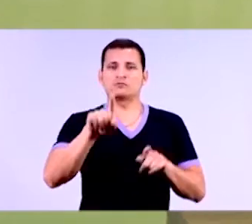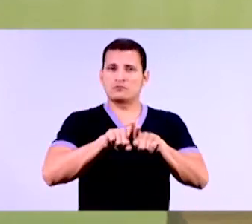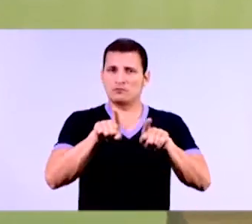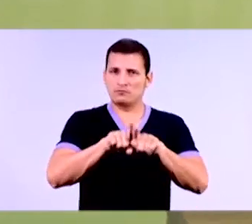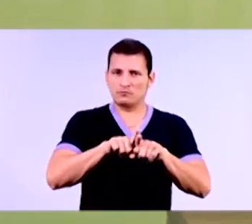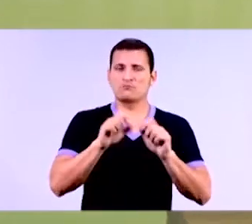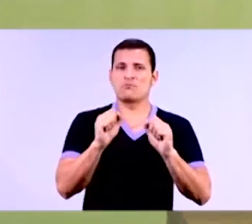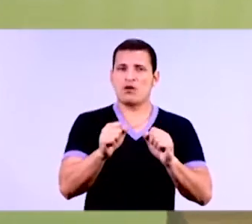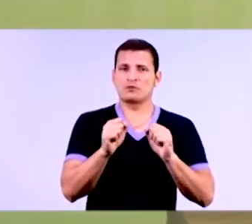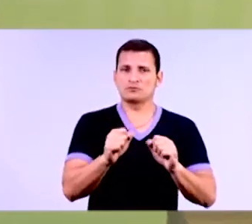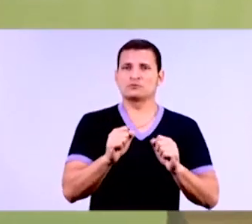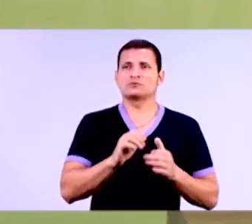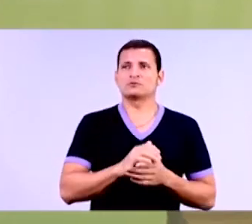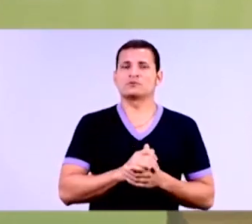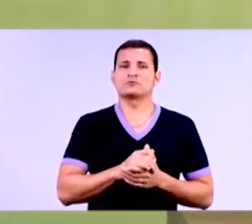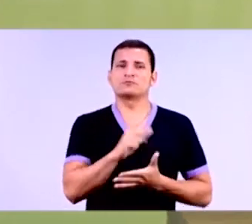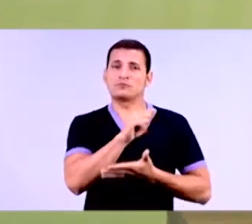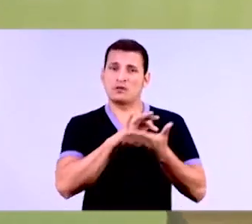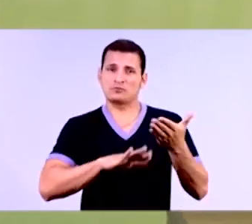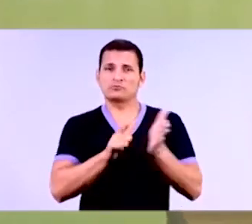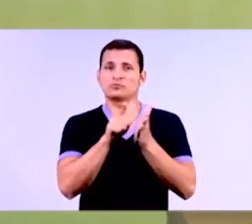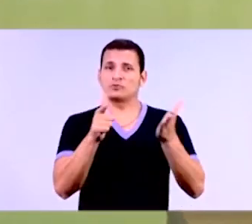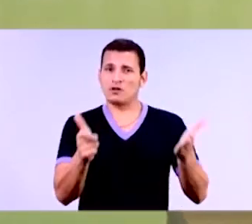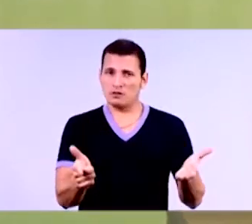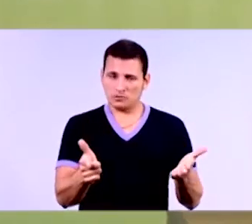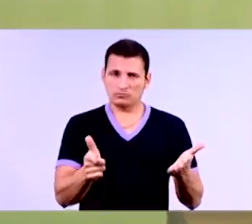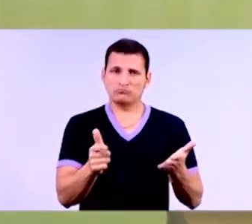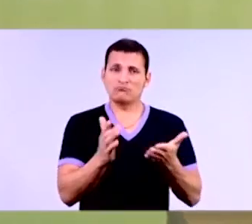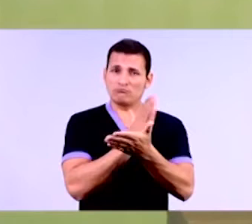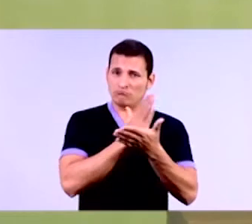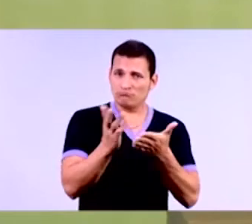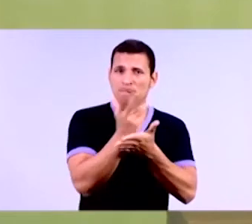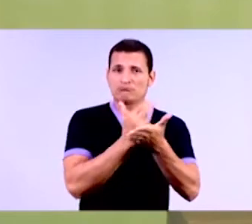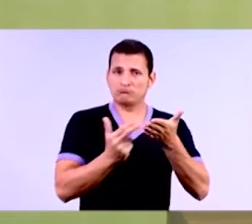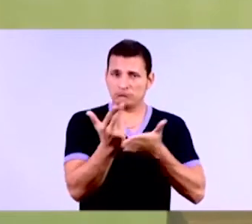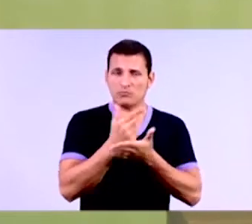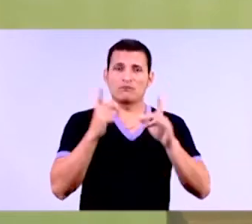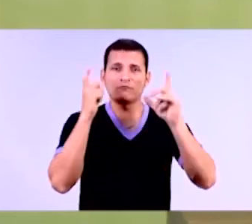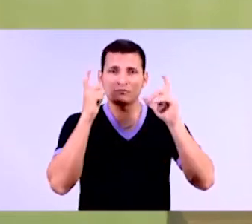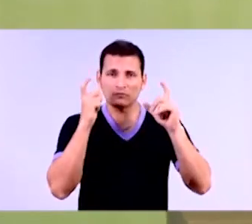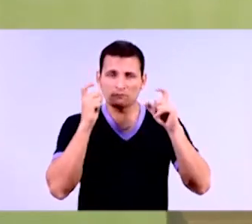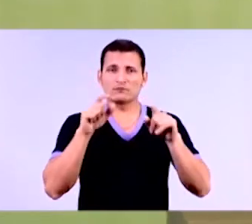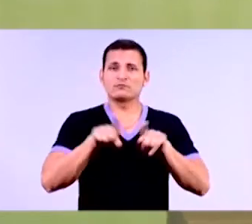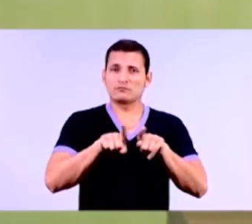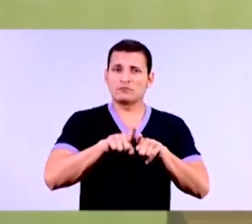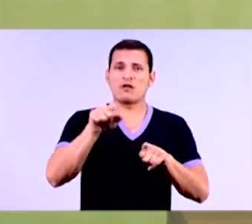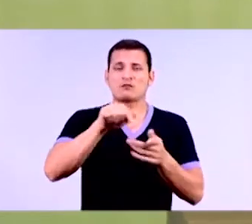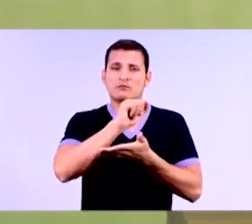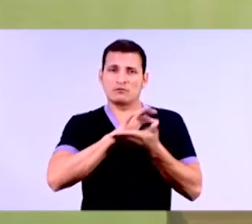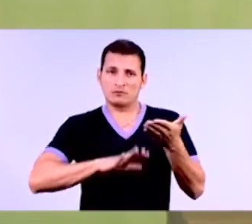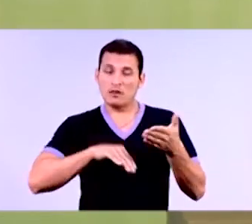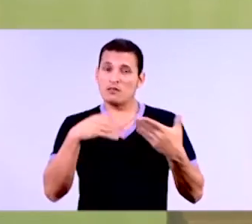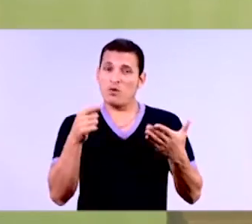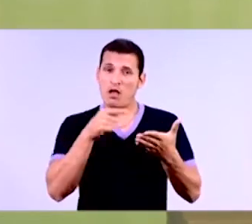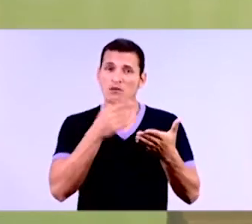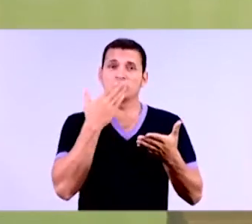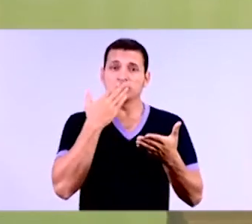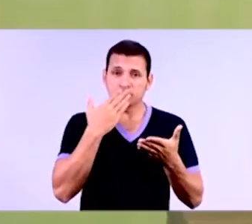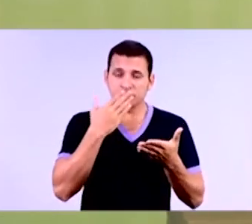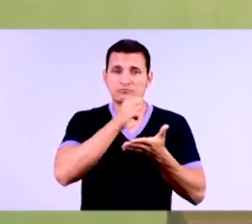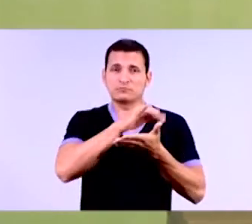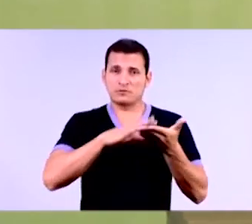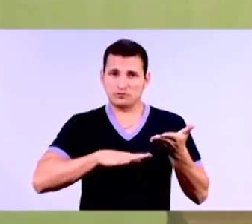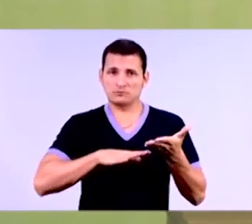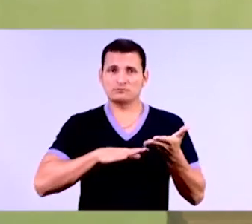ser um texto jornalístico com algumas figuras. Fotografia é um texto. Então, esse formato do